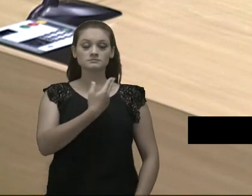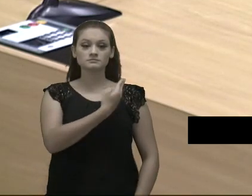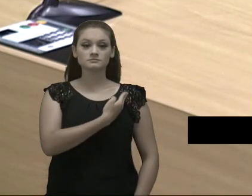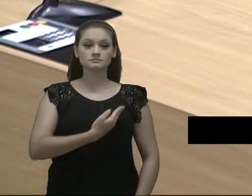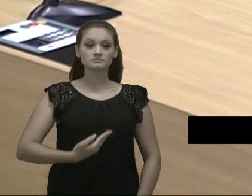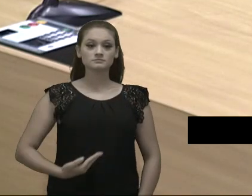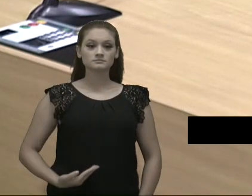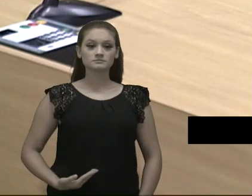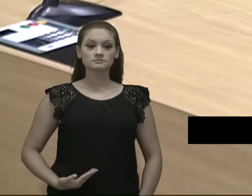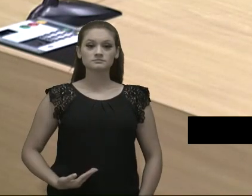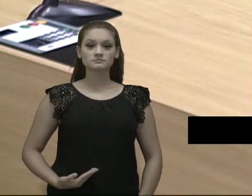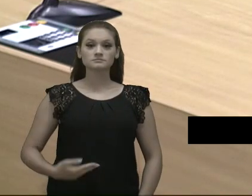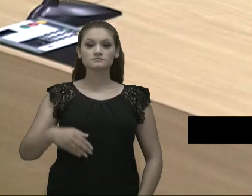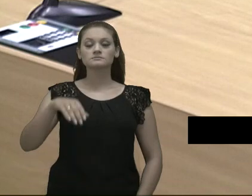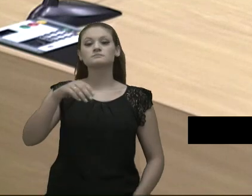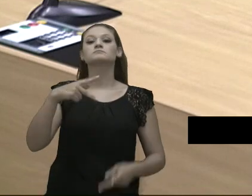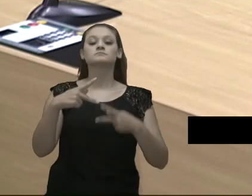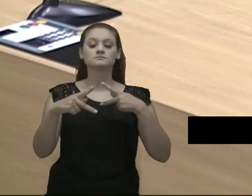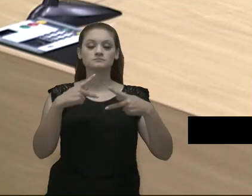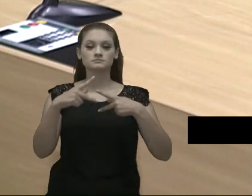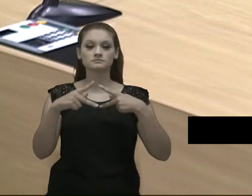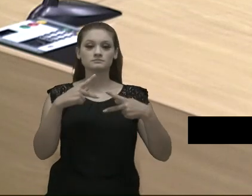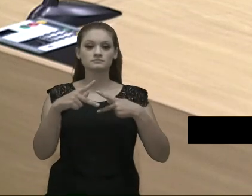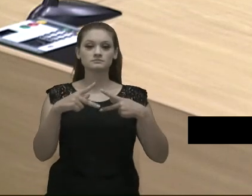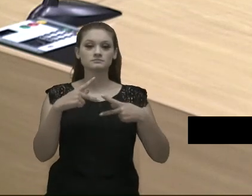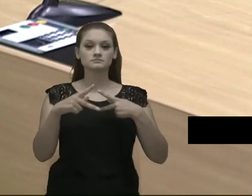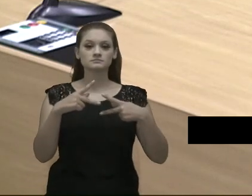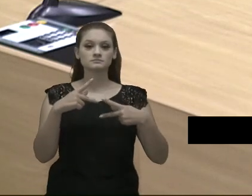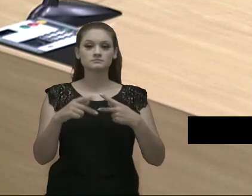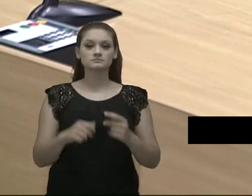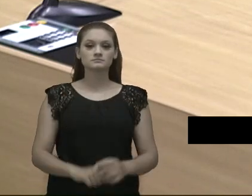pelo município de São José dos Campos.